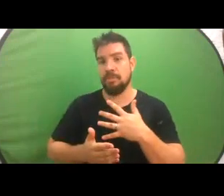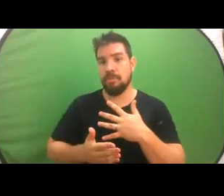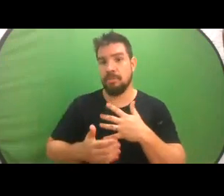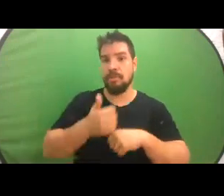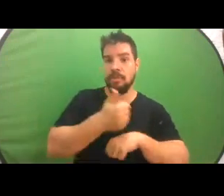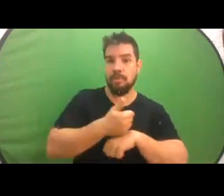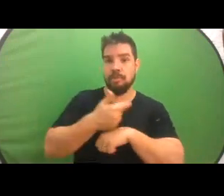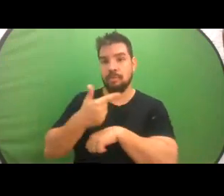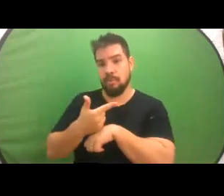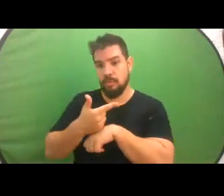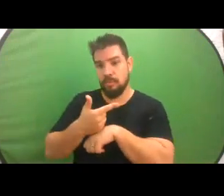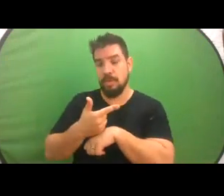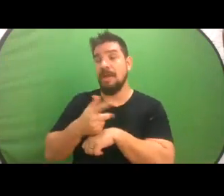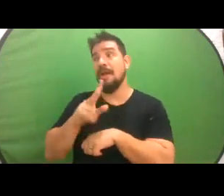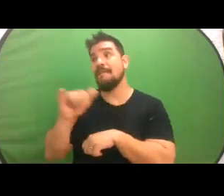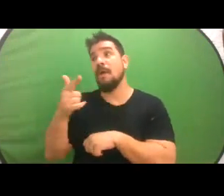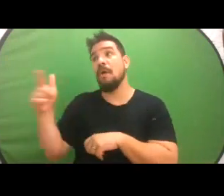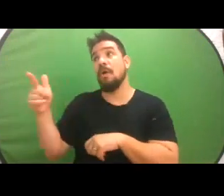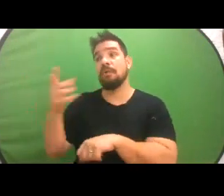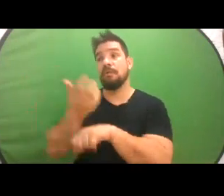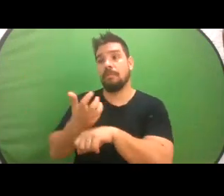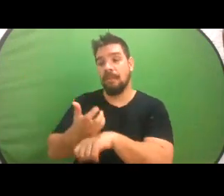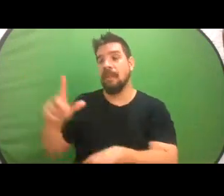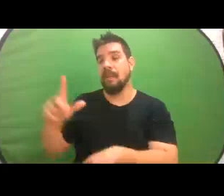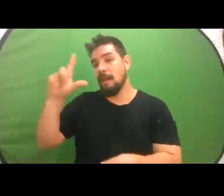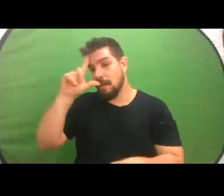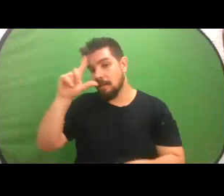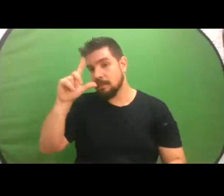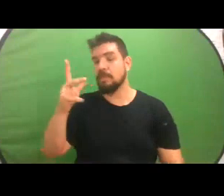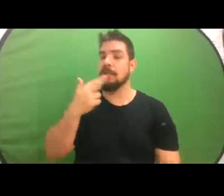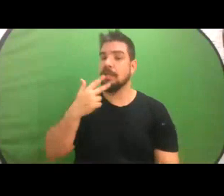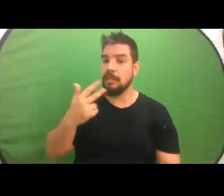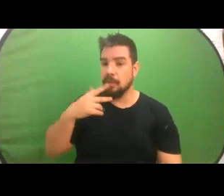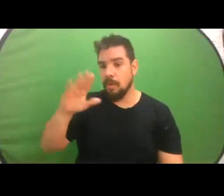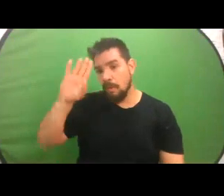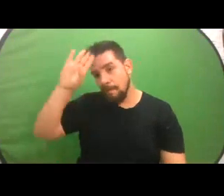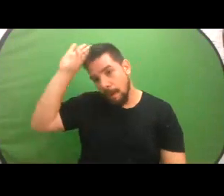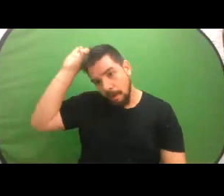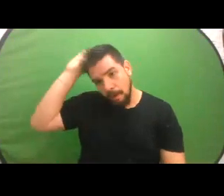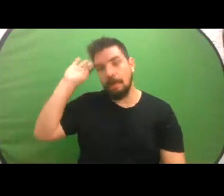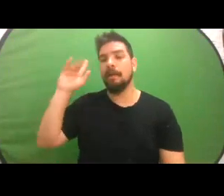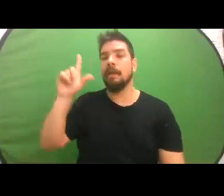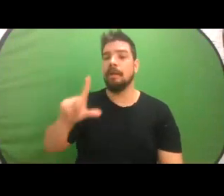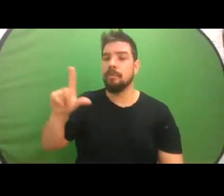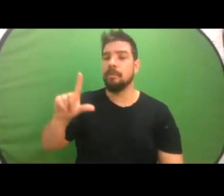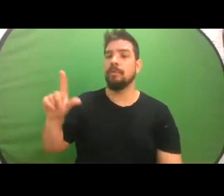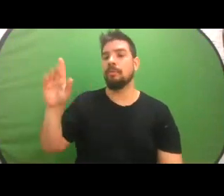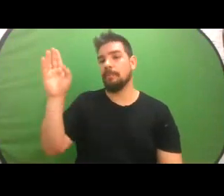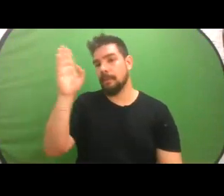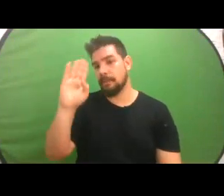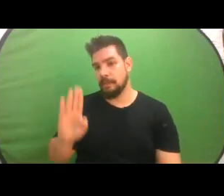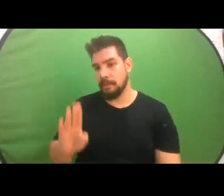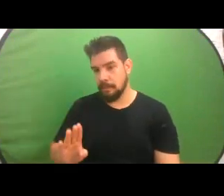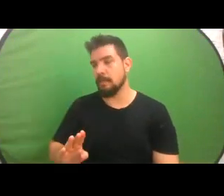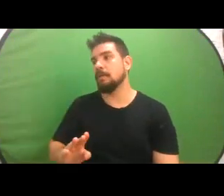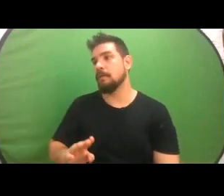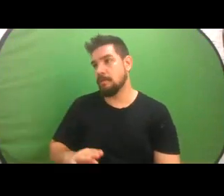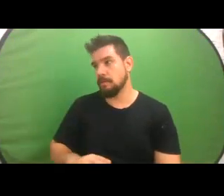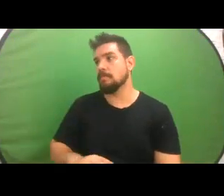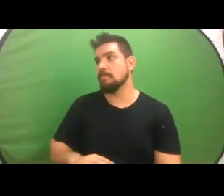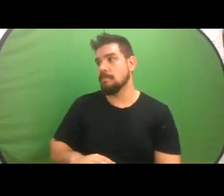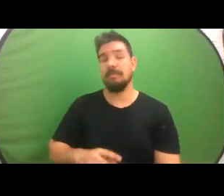latim, línguas românicas, português, literatura brasileira, tá? Que são voltados para Nossa, a língua só tudo que